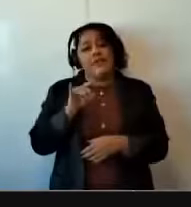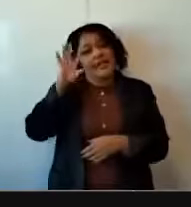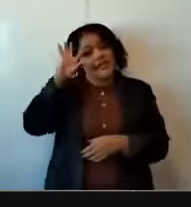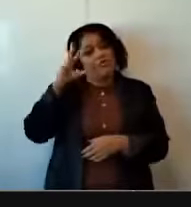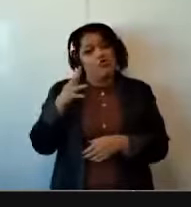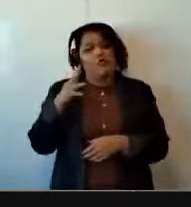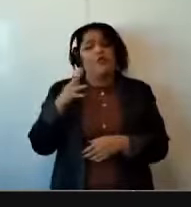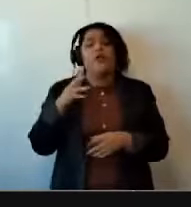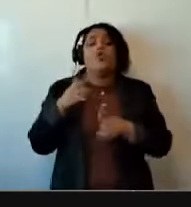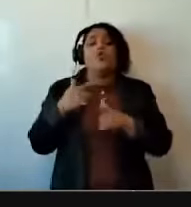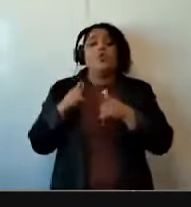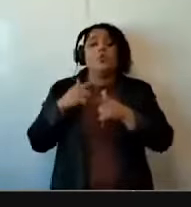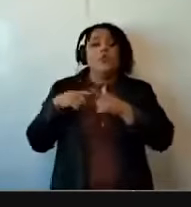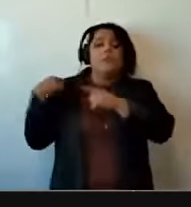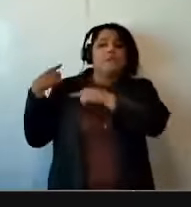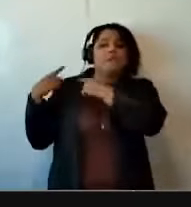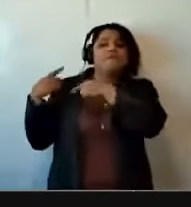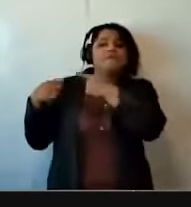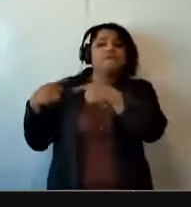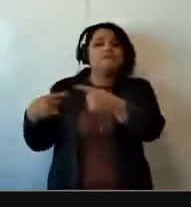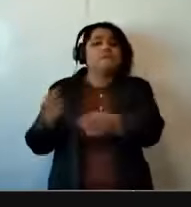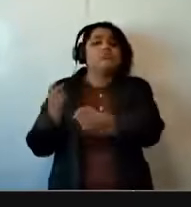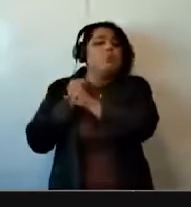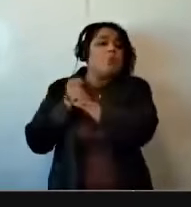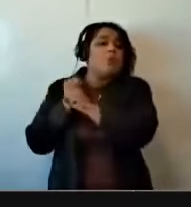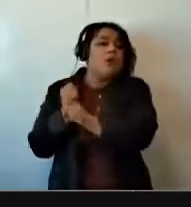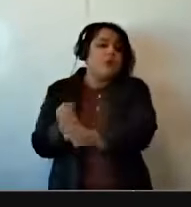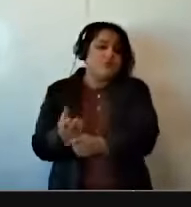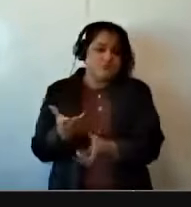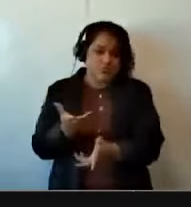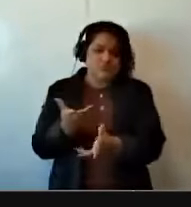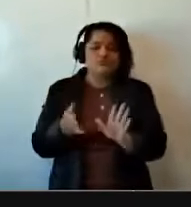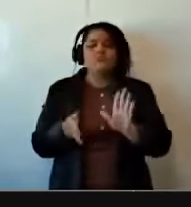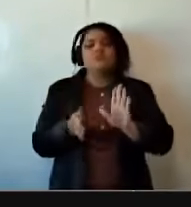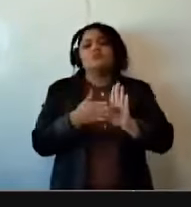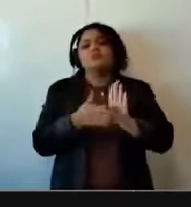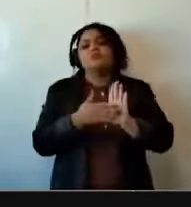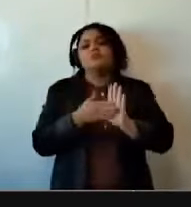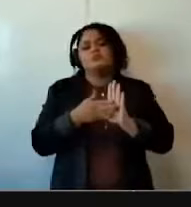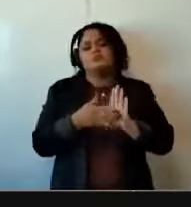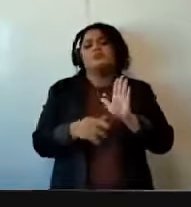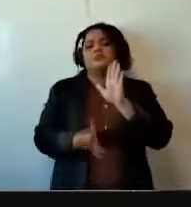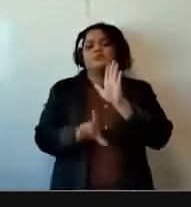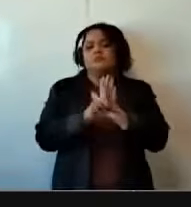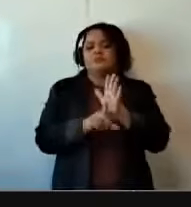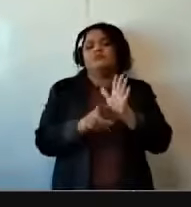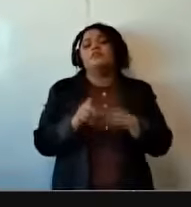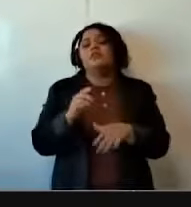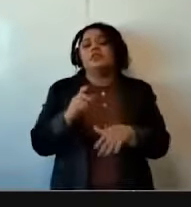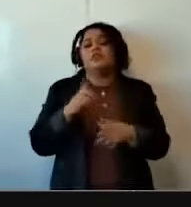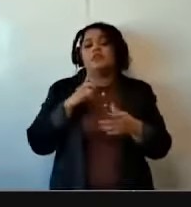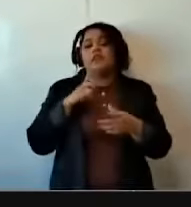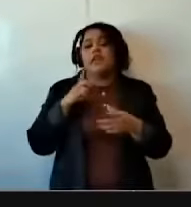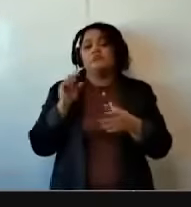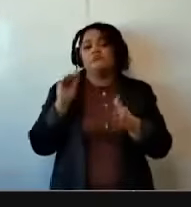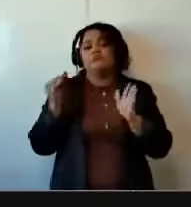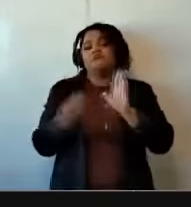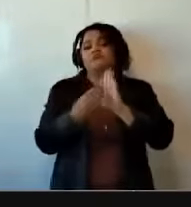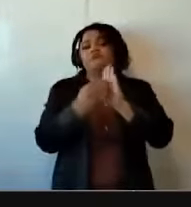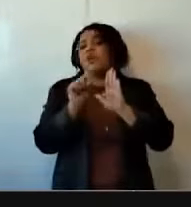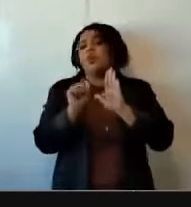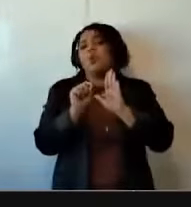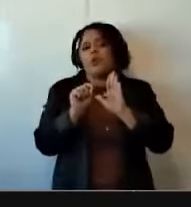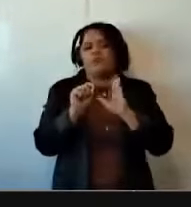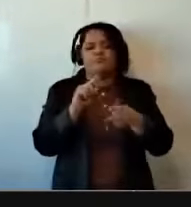durante muitos anos. E o que essa proposição de lei traz? Basicamente 2 pontos. O ponto focal